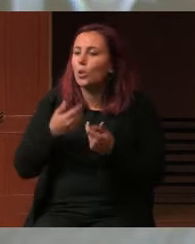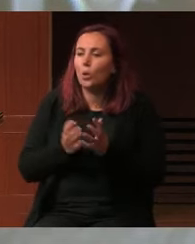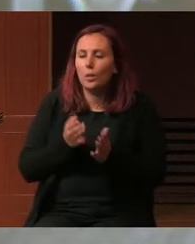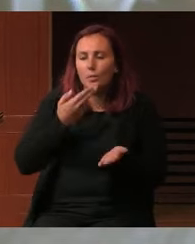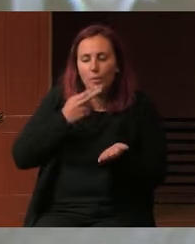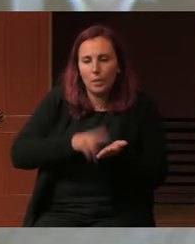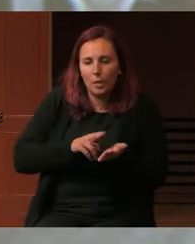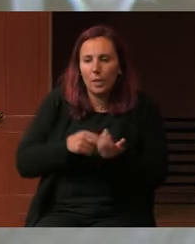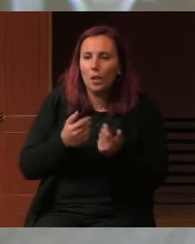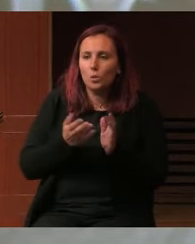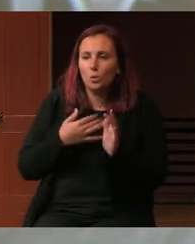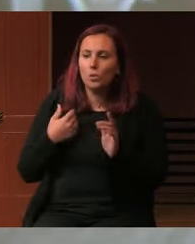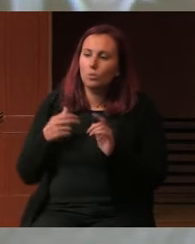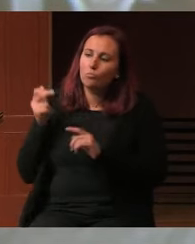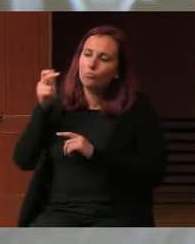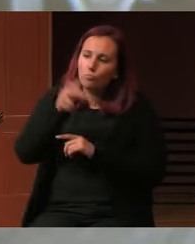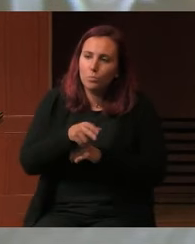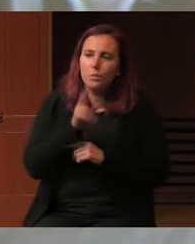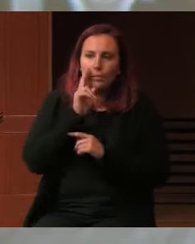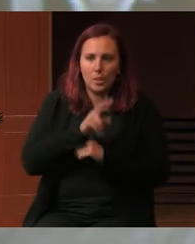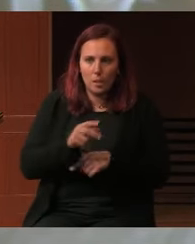o privilégio de visitar.